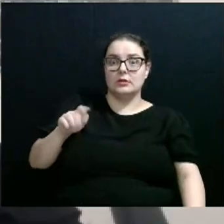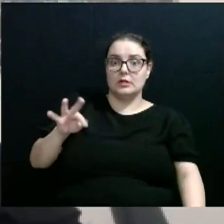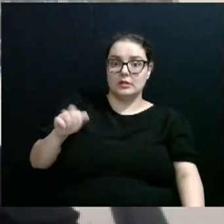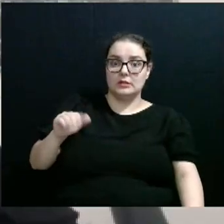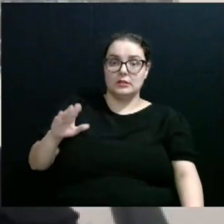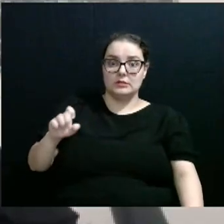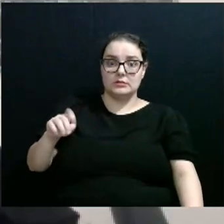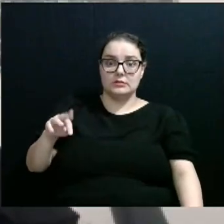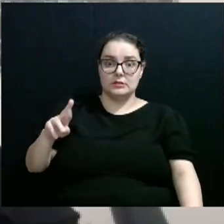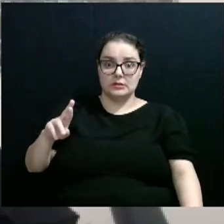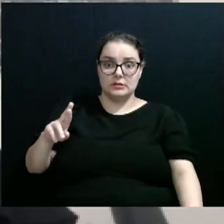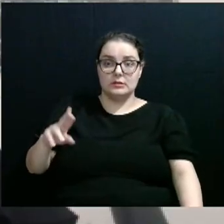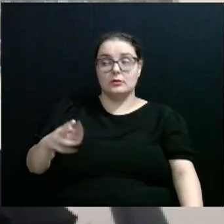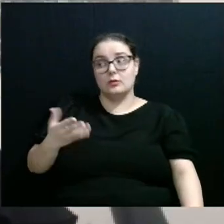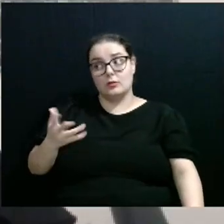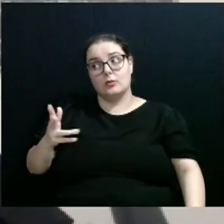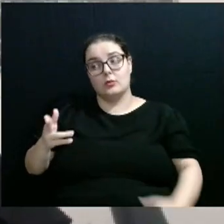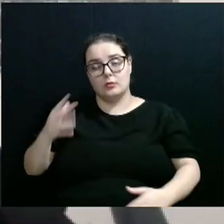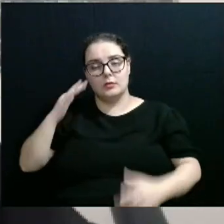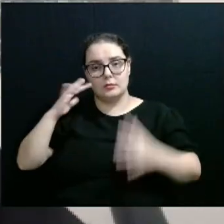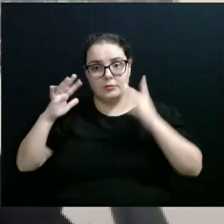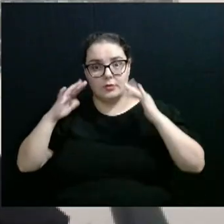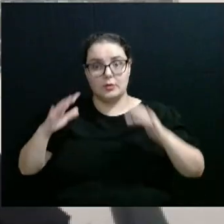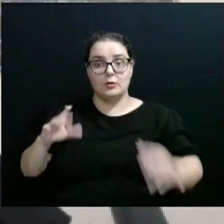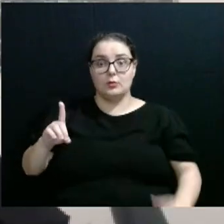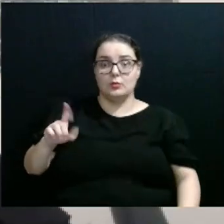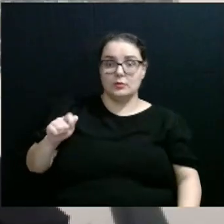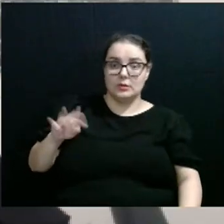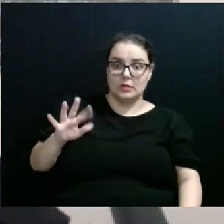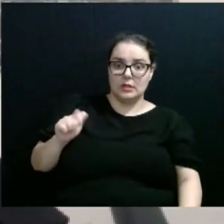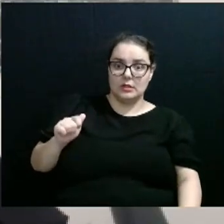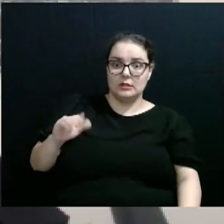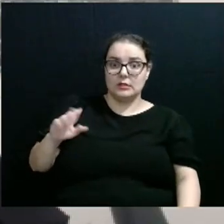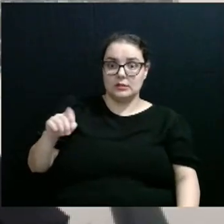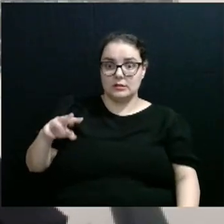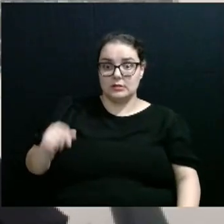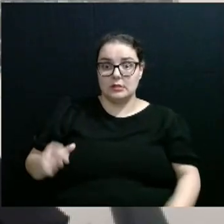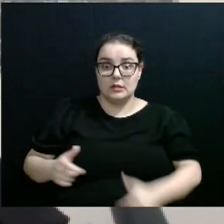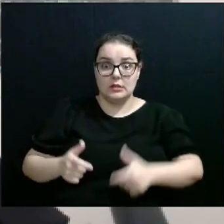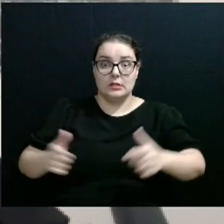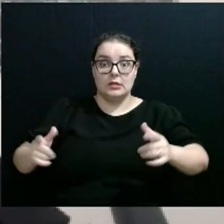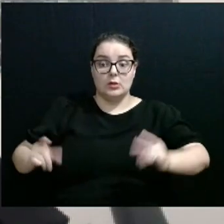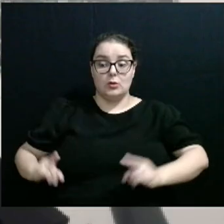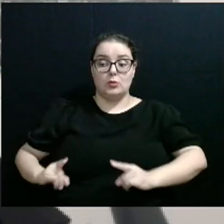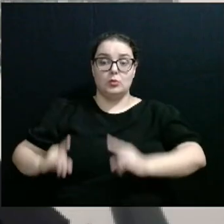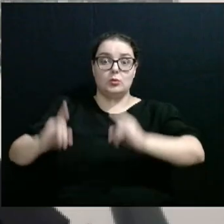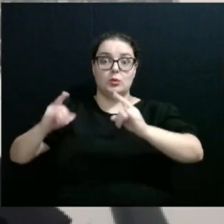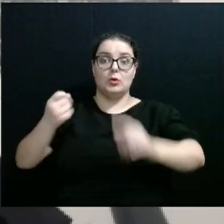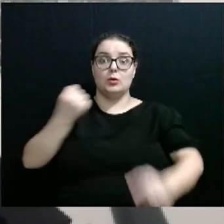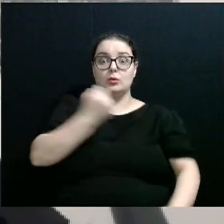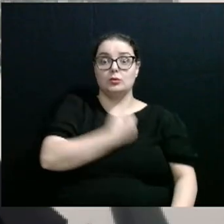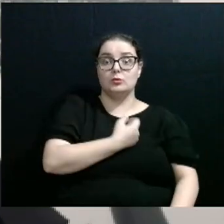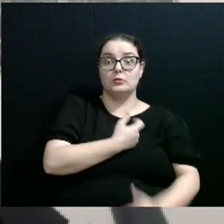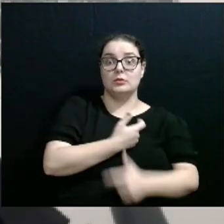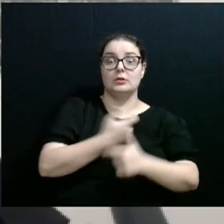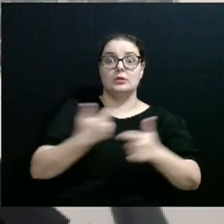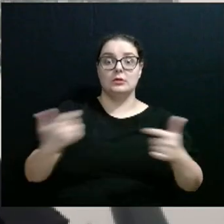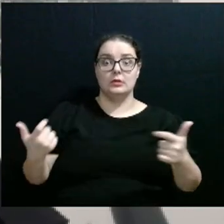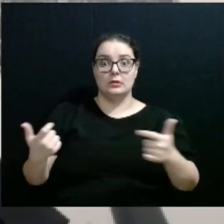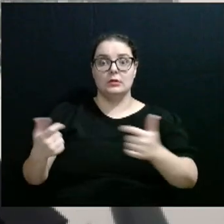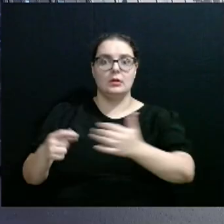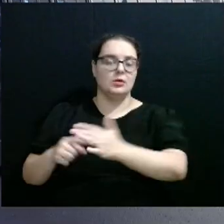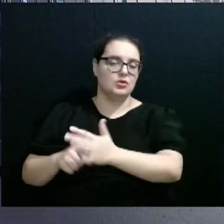devem imaginar, os data centers são grandes edificações com um número muito grande de máquinas,